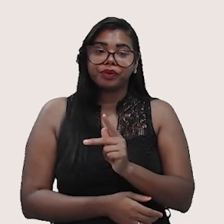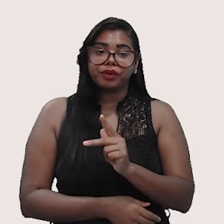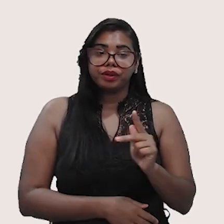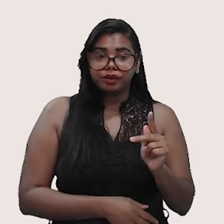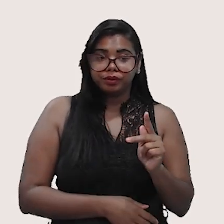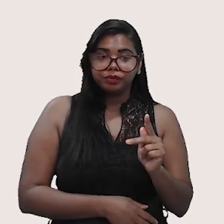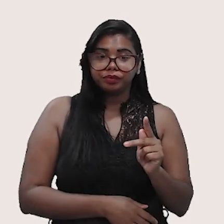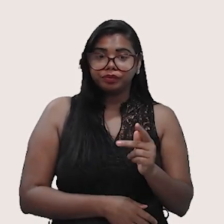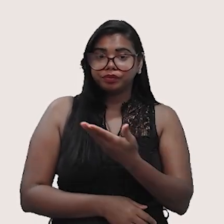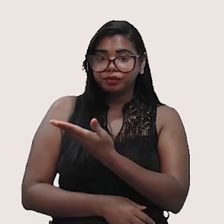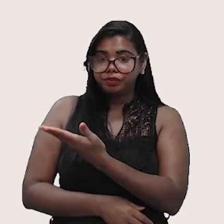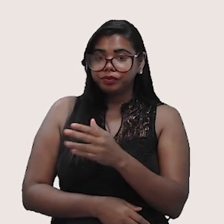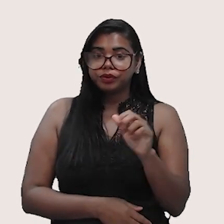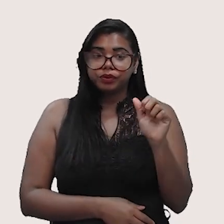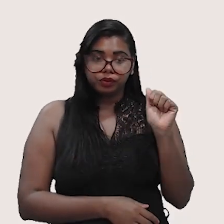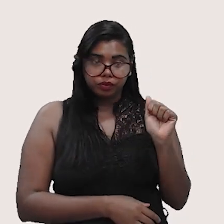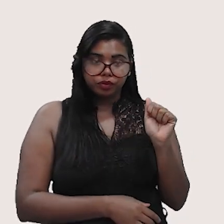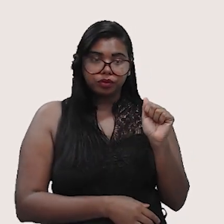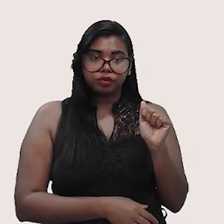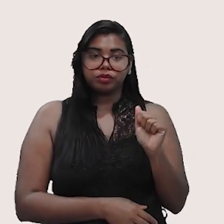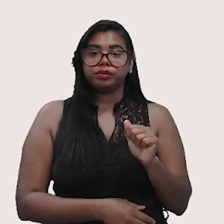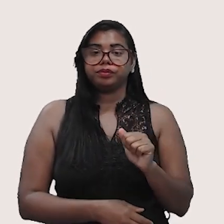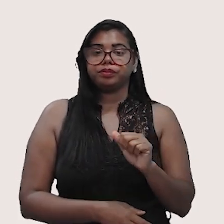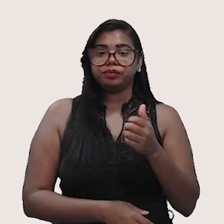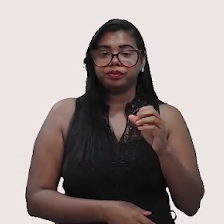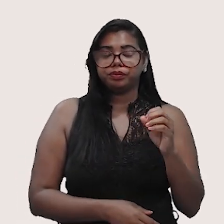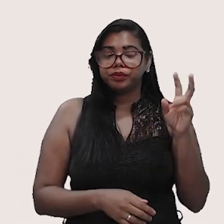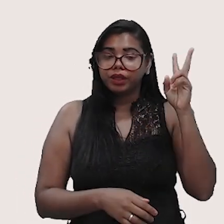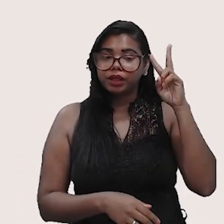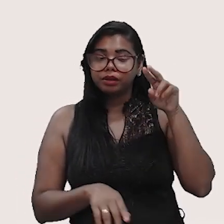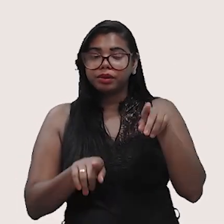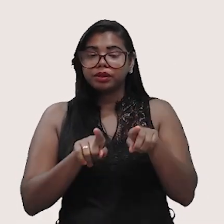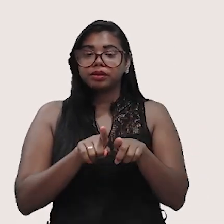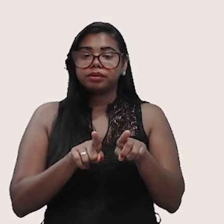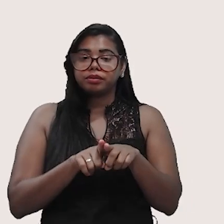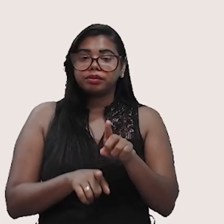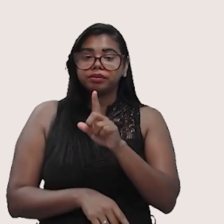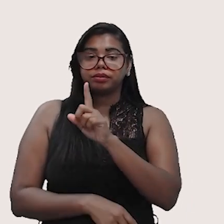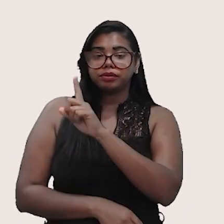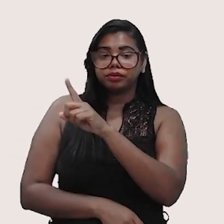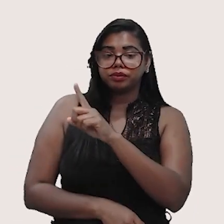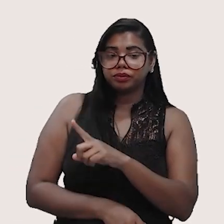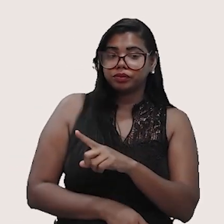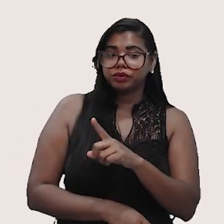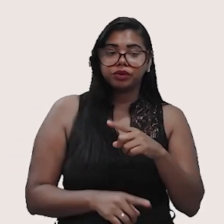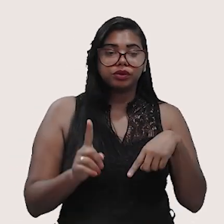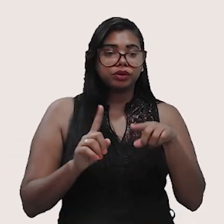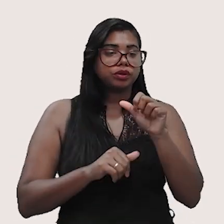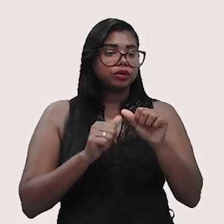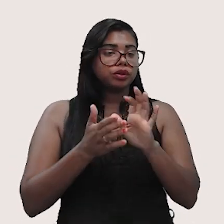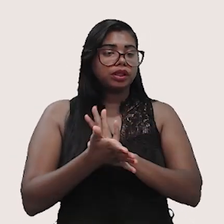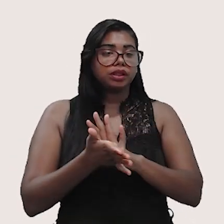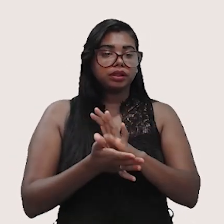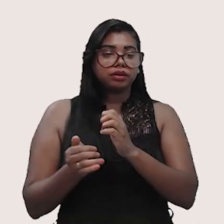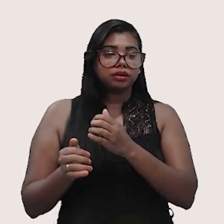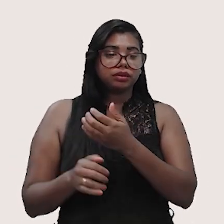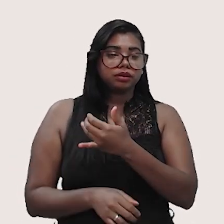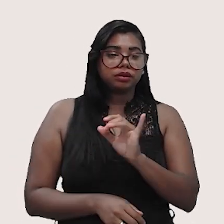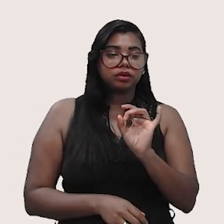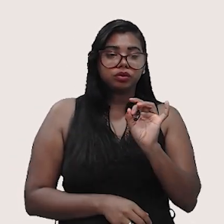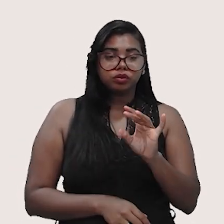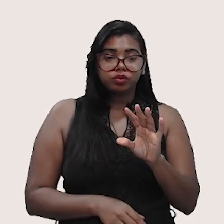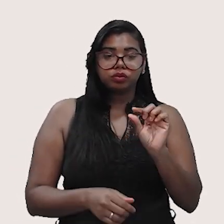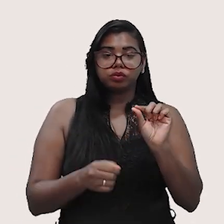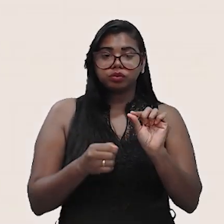A, sempre ligado em série. Lembrando também que eles não alteram em nada o circuito, é apenas para dizer que estou aqui para marcar